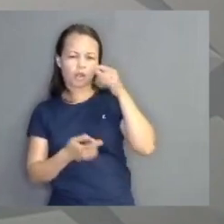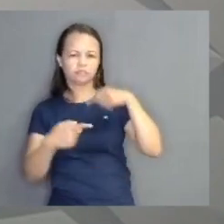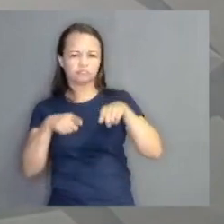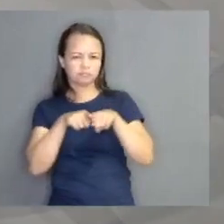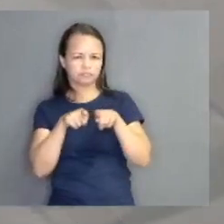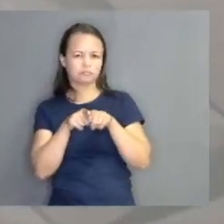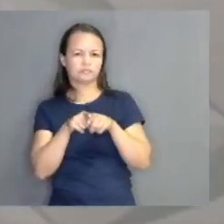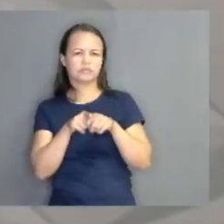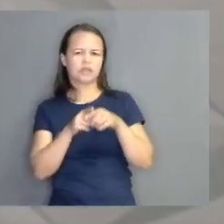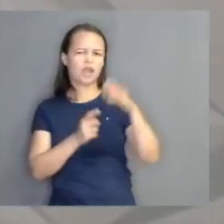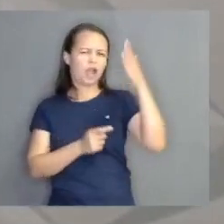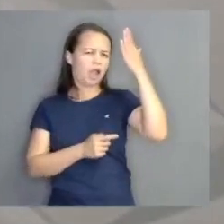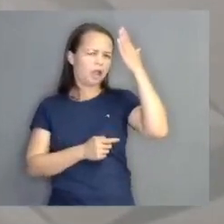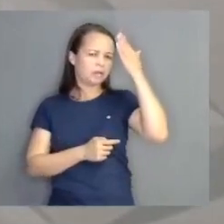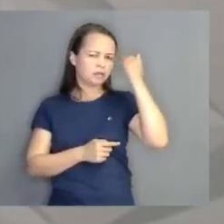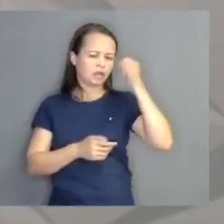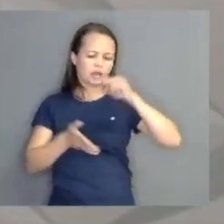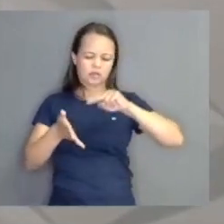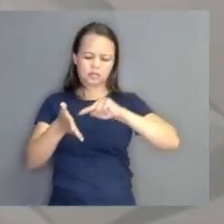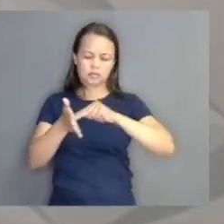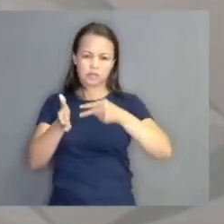palavra faraó?